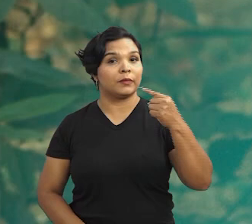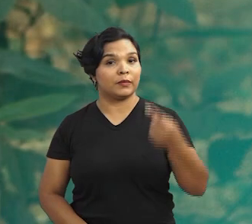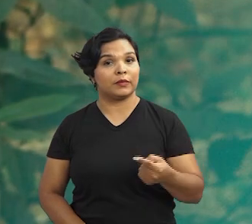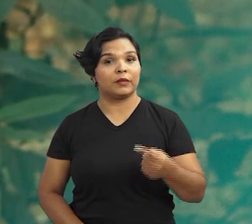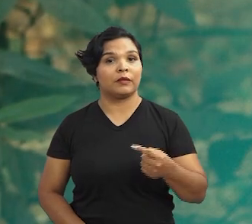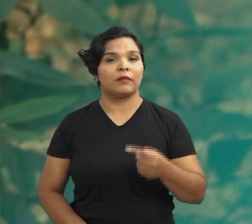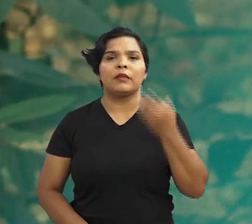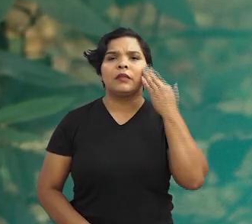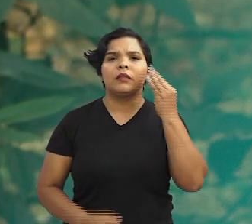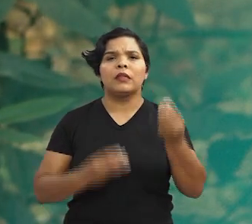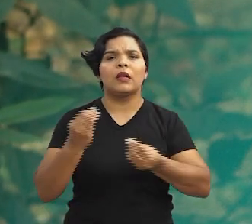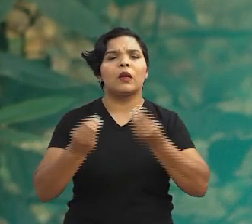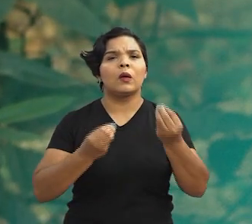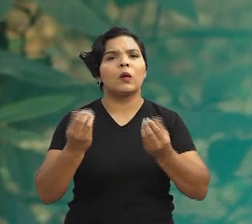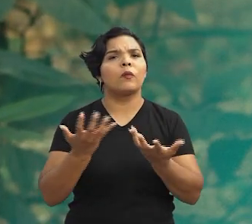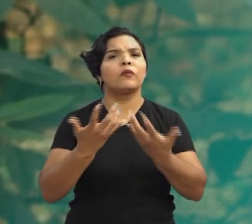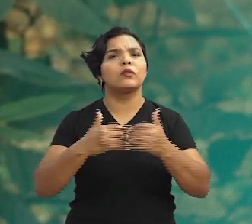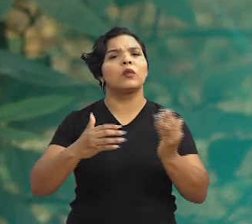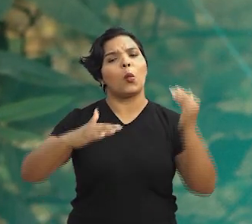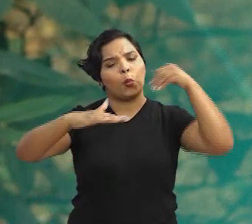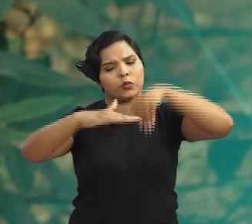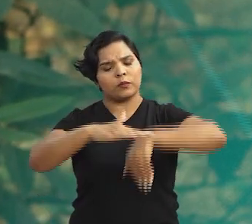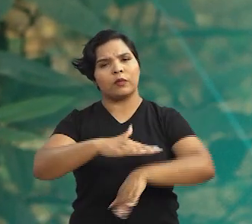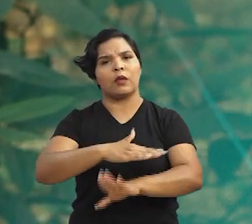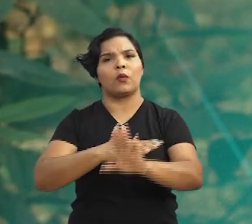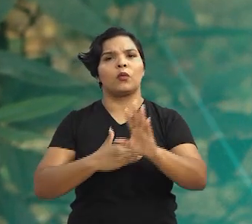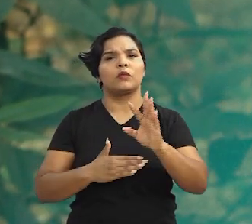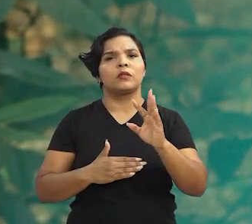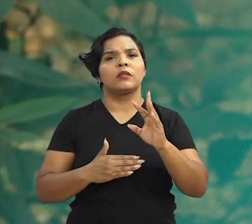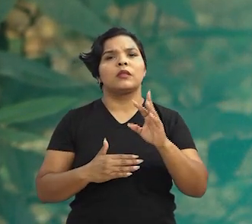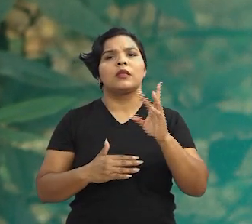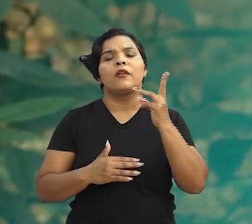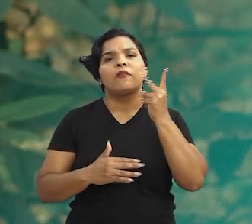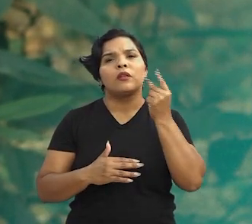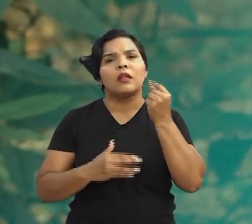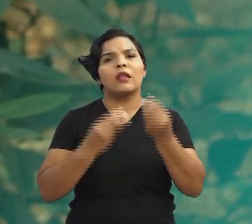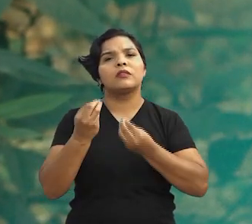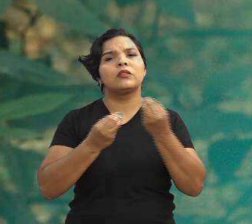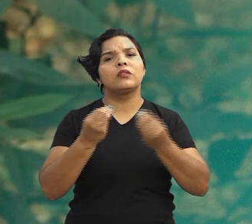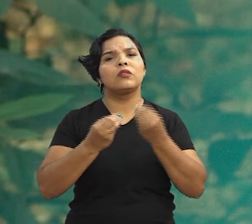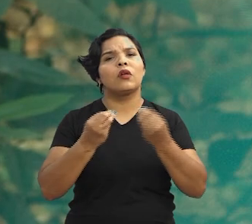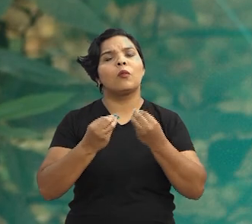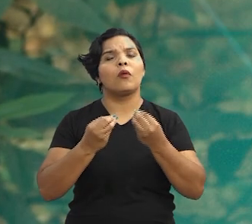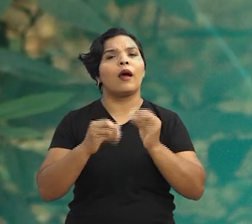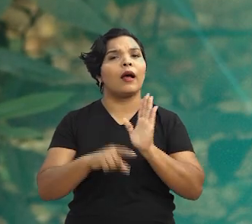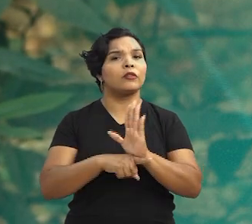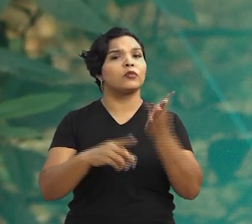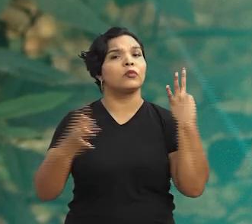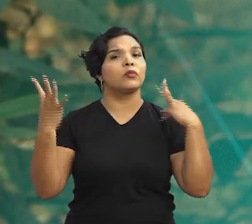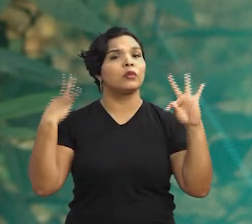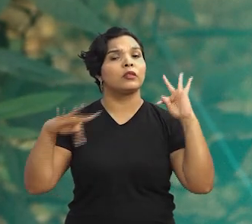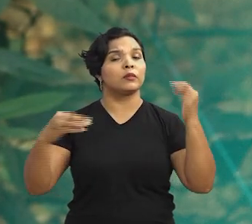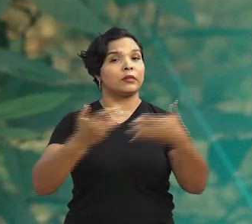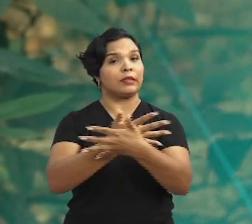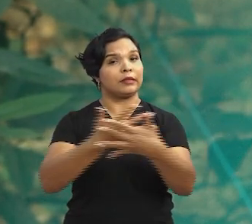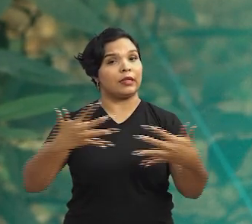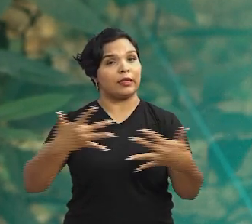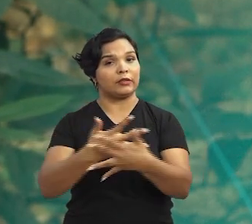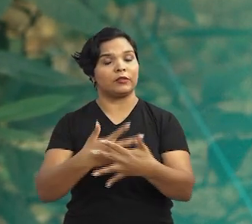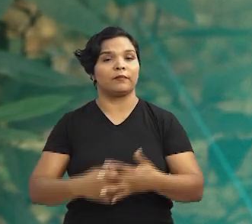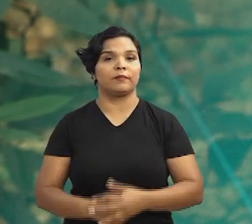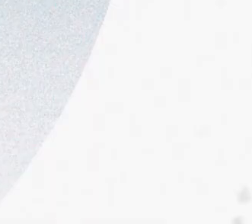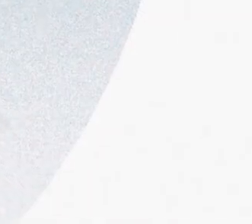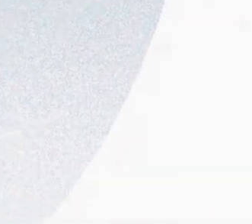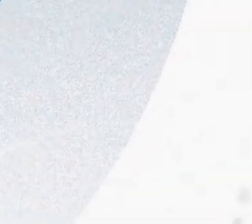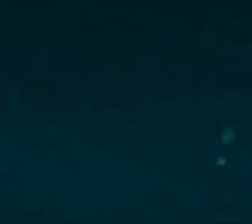No próximo bloco, a gente vai entender como funcionam os mergulhos em Fortaleza e como eles influenciam no turismo da cidade. A gente volta